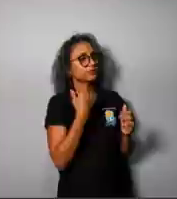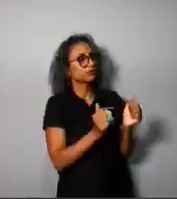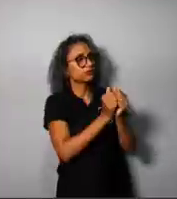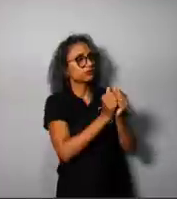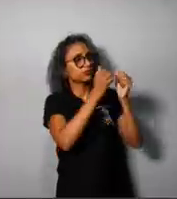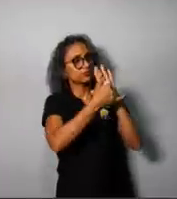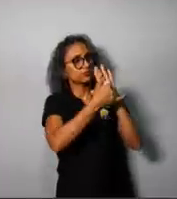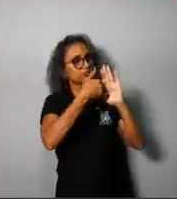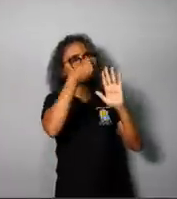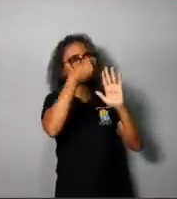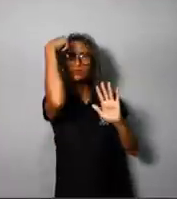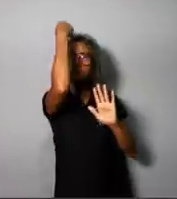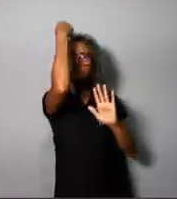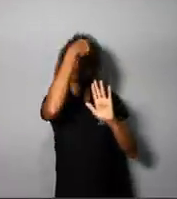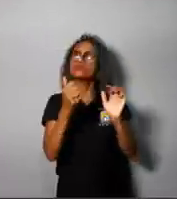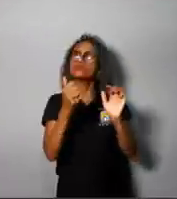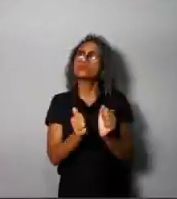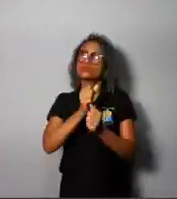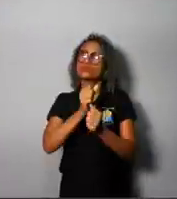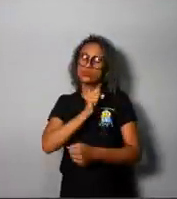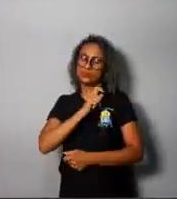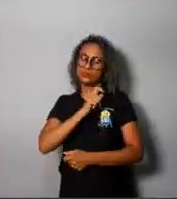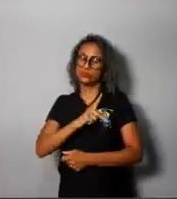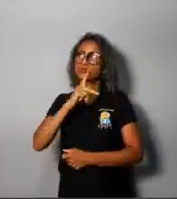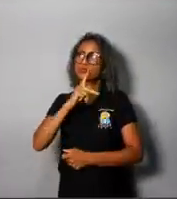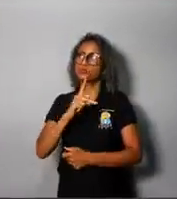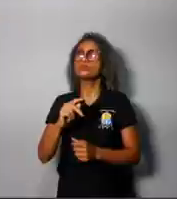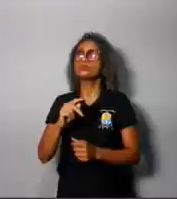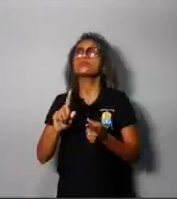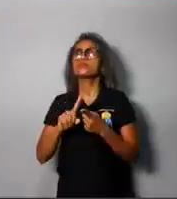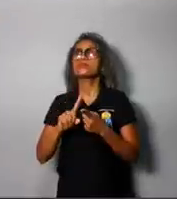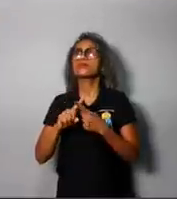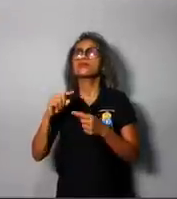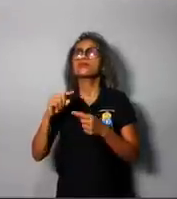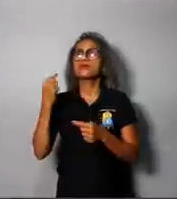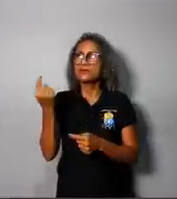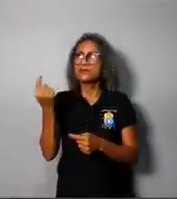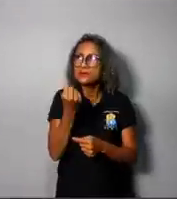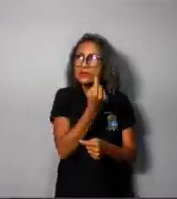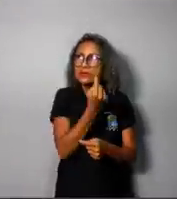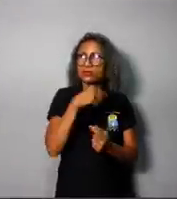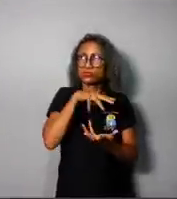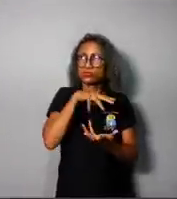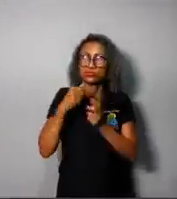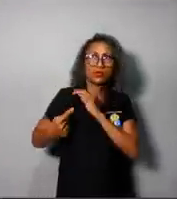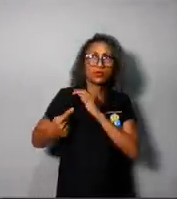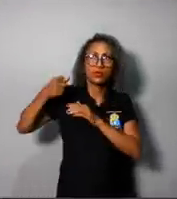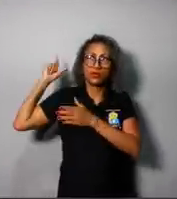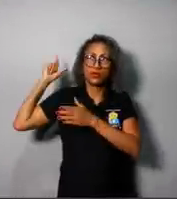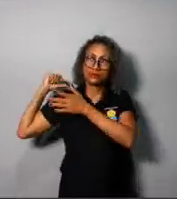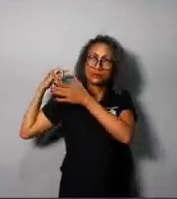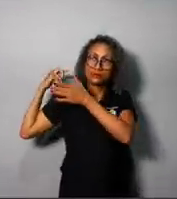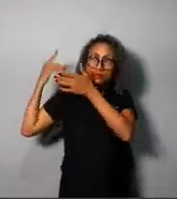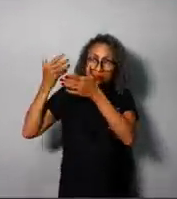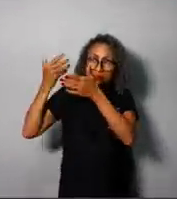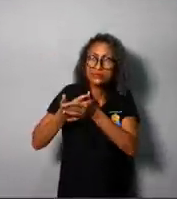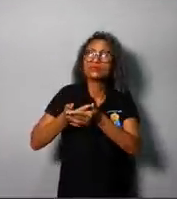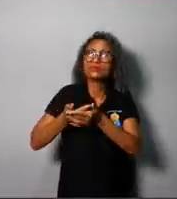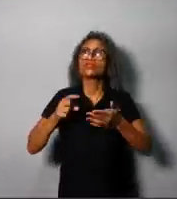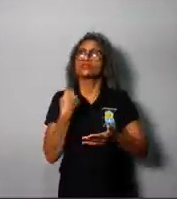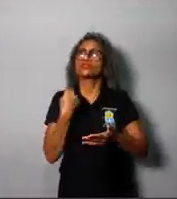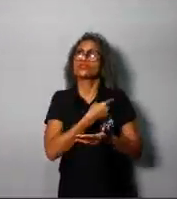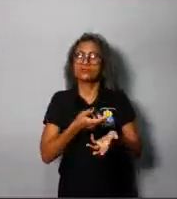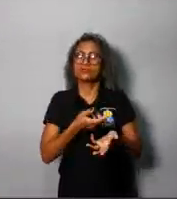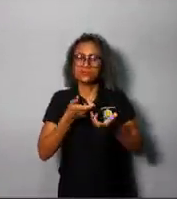santos apóstolos e todos que neste mundo vos serviram, a fim de vos louvarmos e glorificarmos por